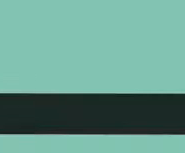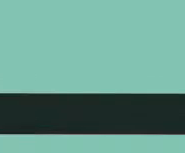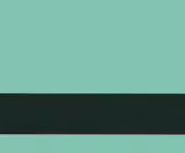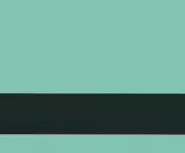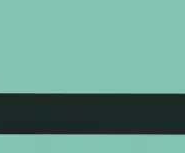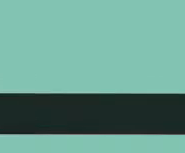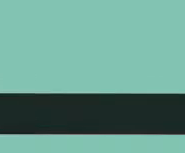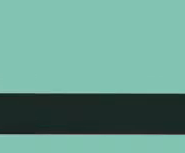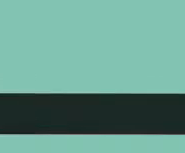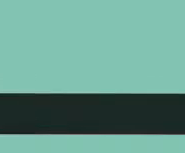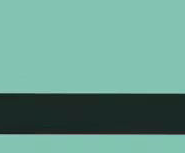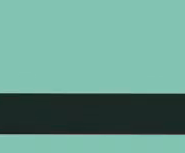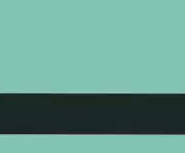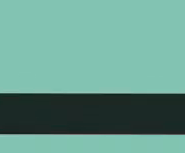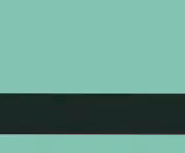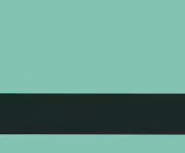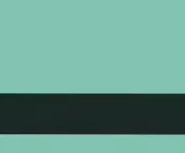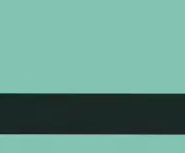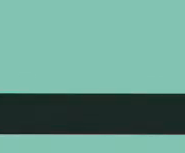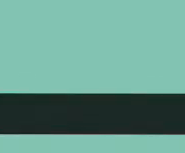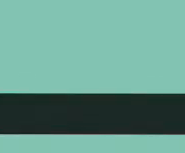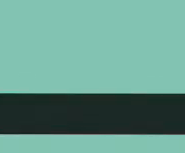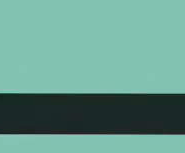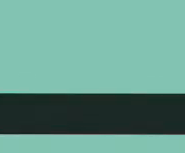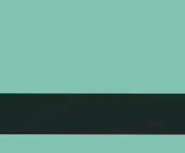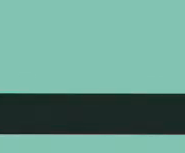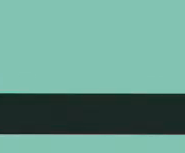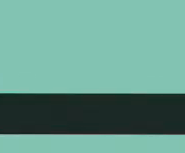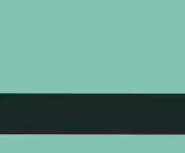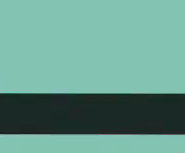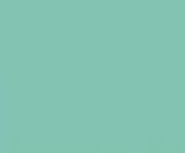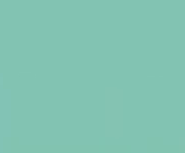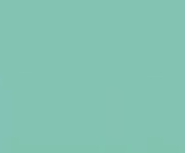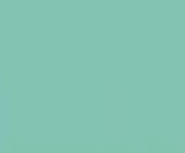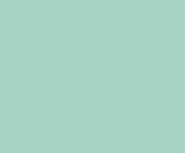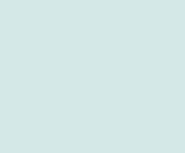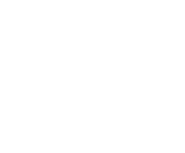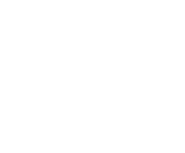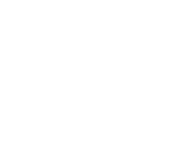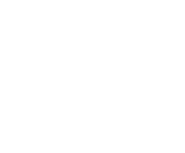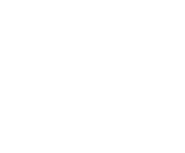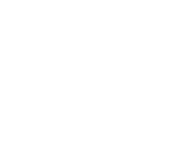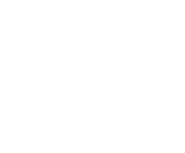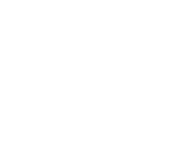Em conjunto, uma campanha pela valorização da saúde mental no trabalho.